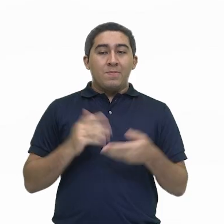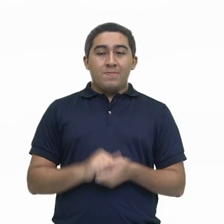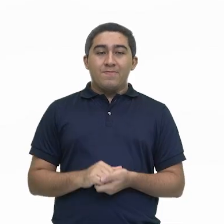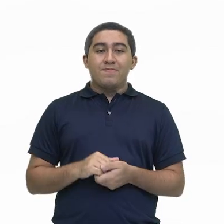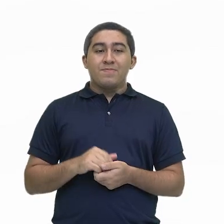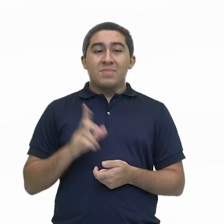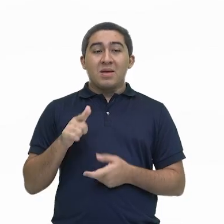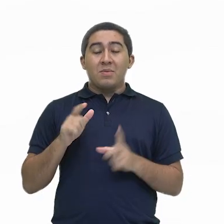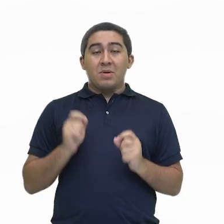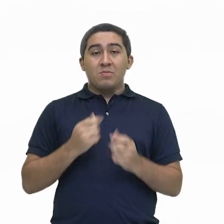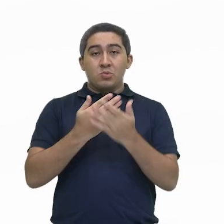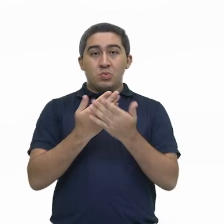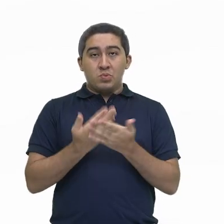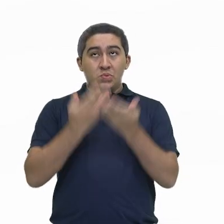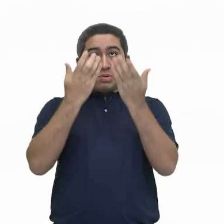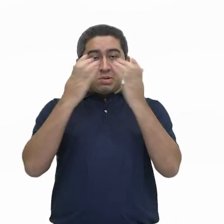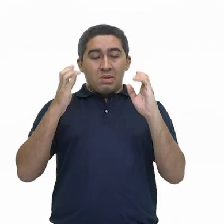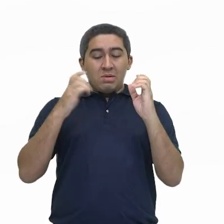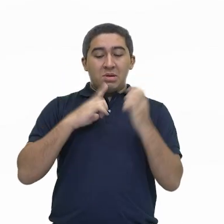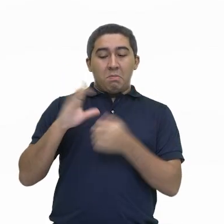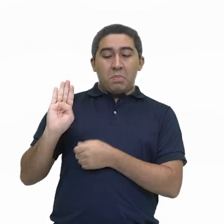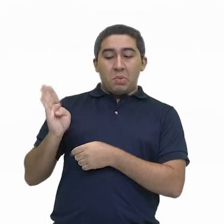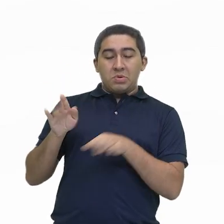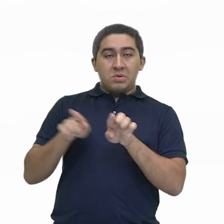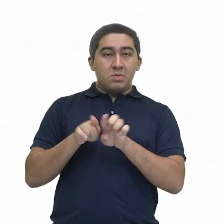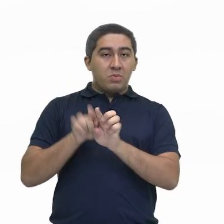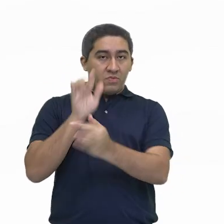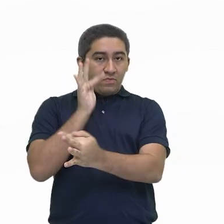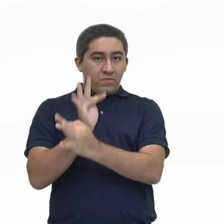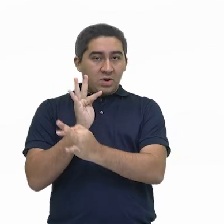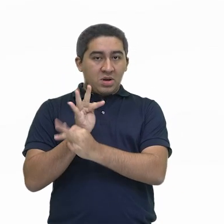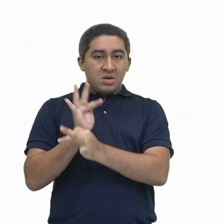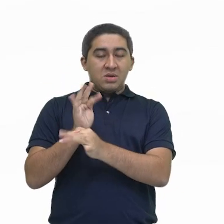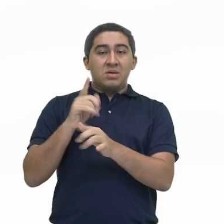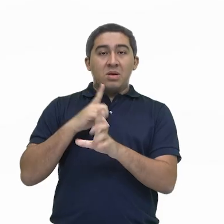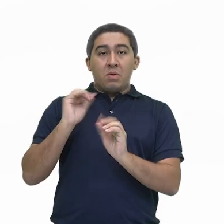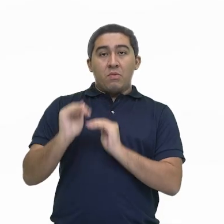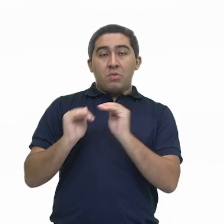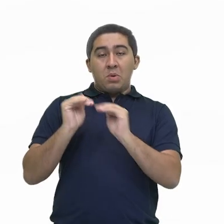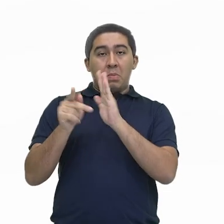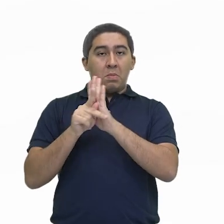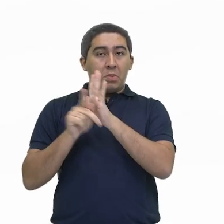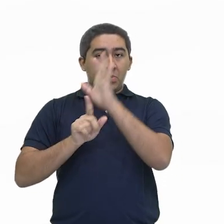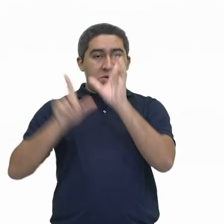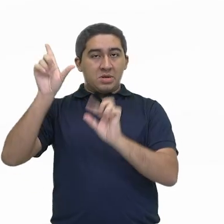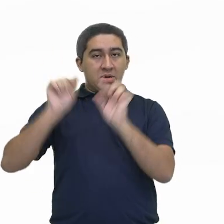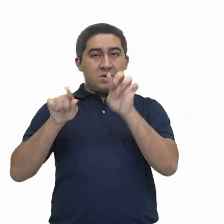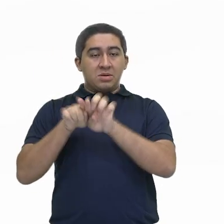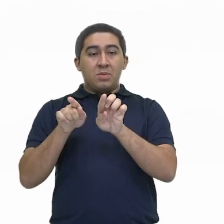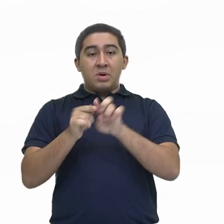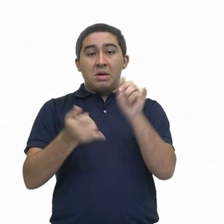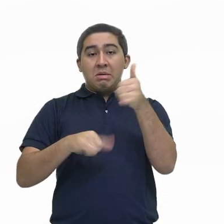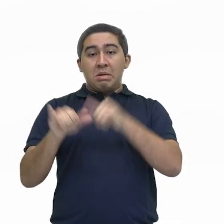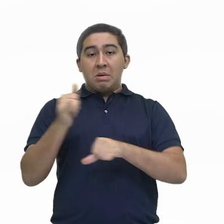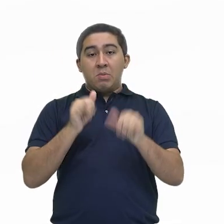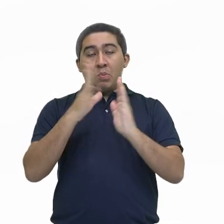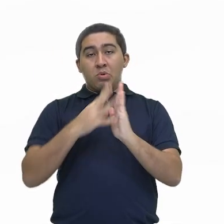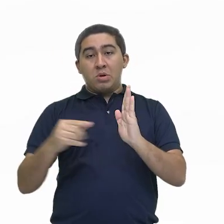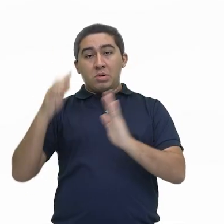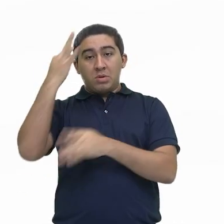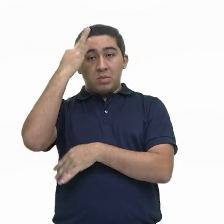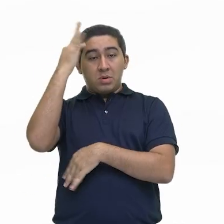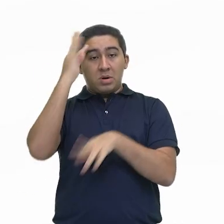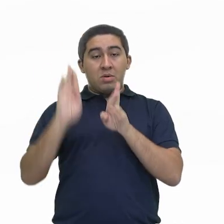conhecimento: astrobiologia, astrofísica, evolução estelar, evolução química, modelos e